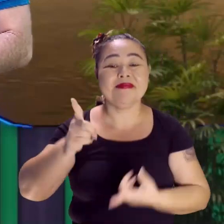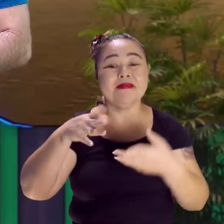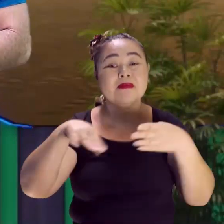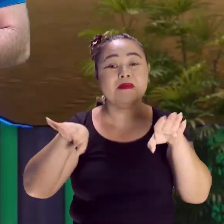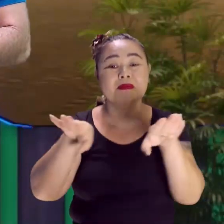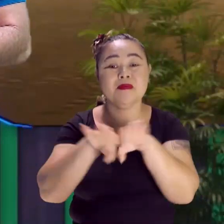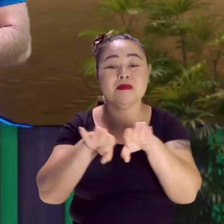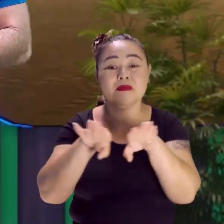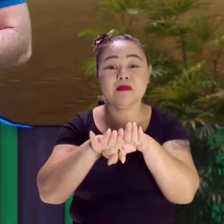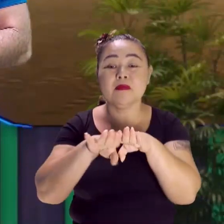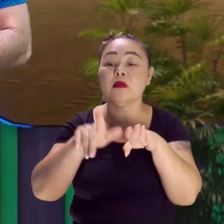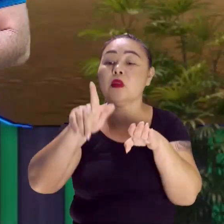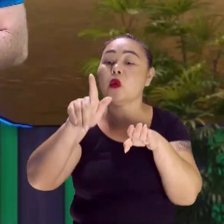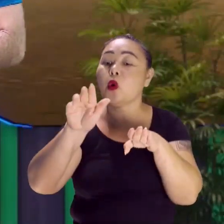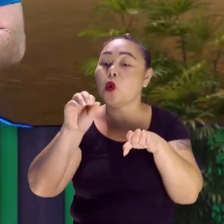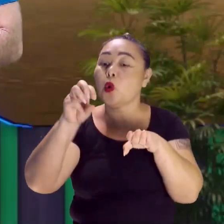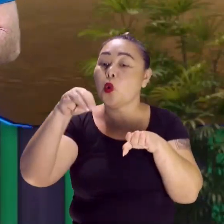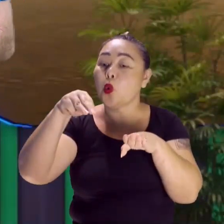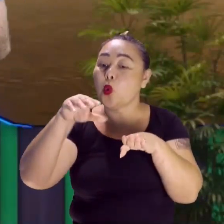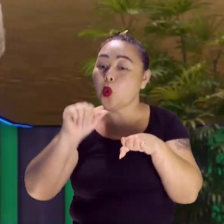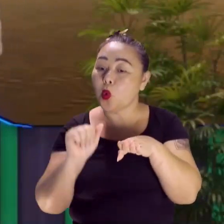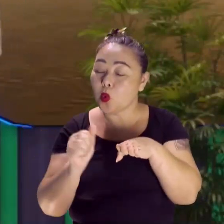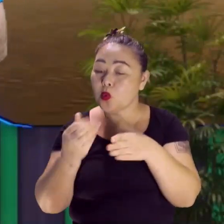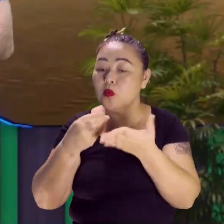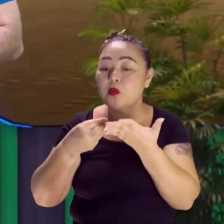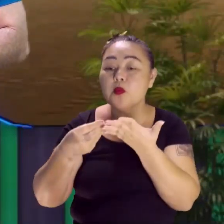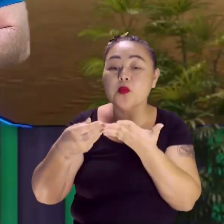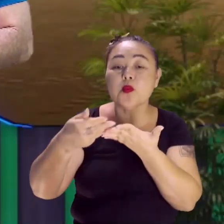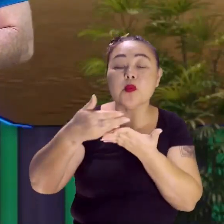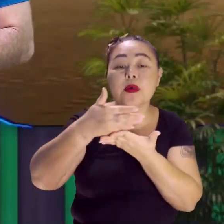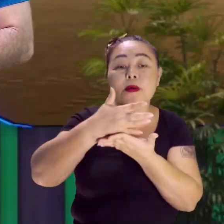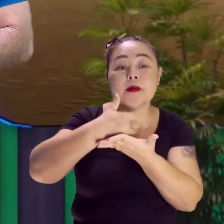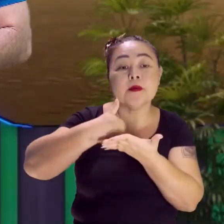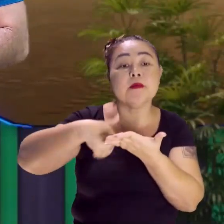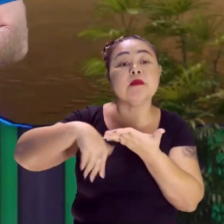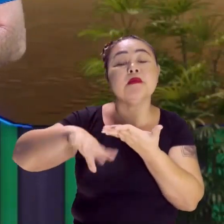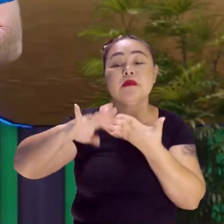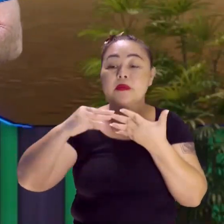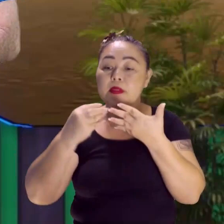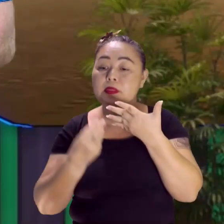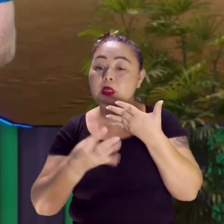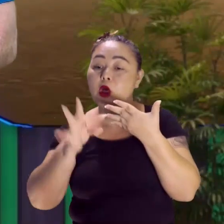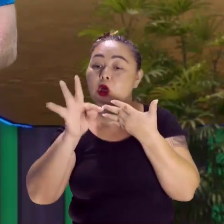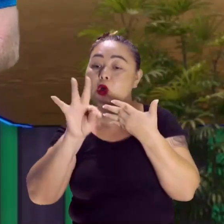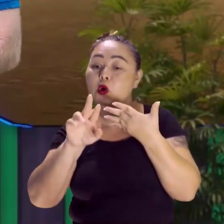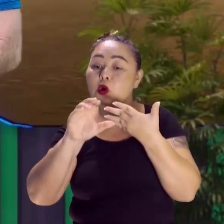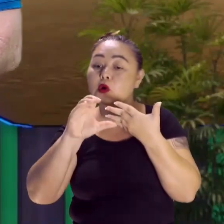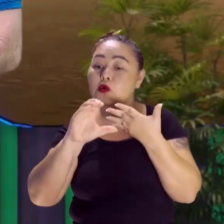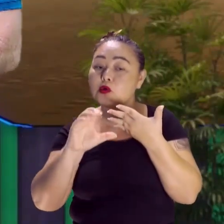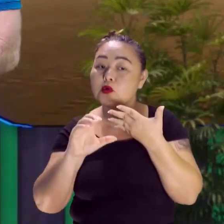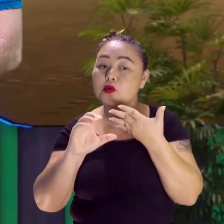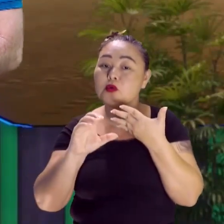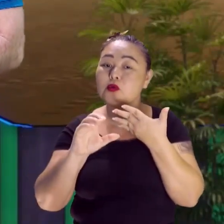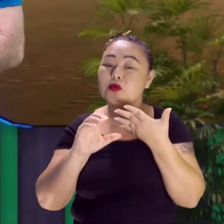a goma de tapioca exatamente faz o tucupi Exatamente olha